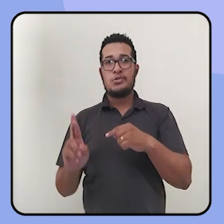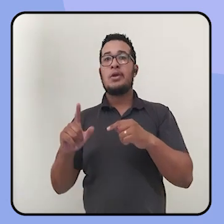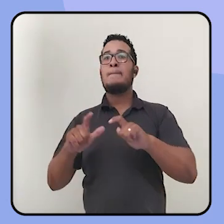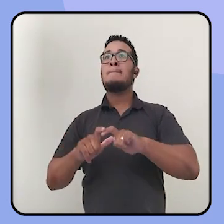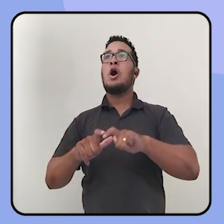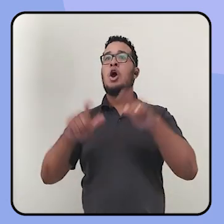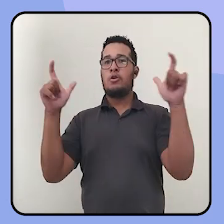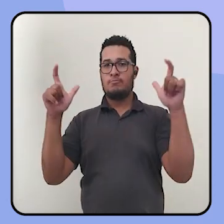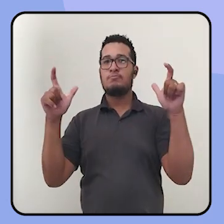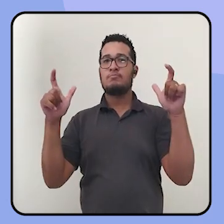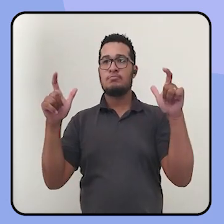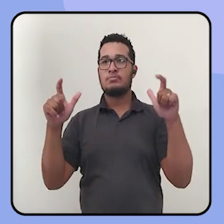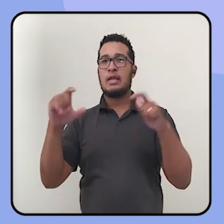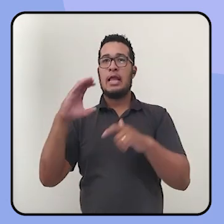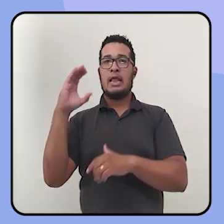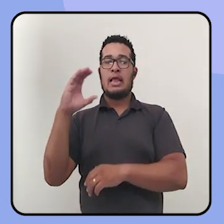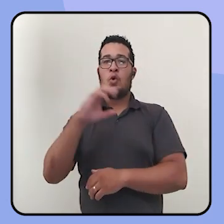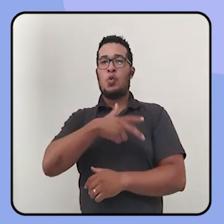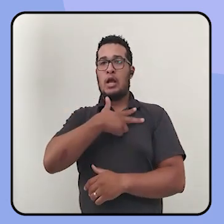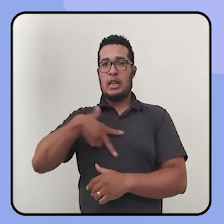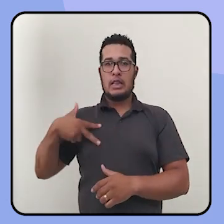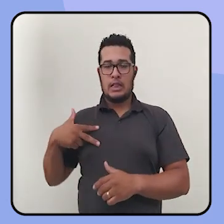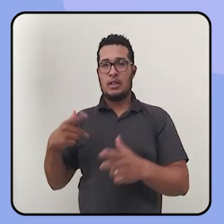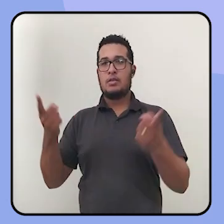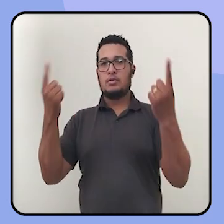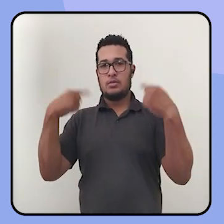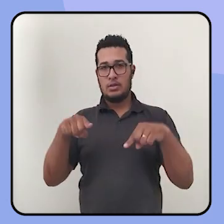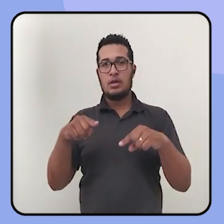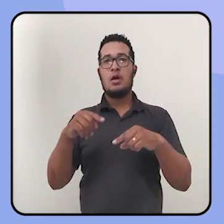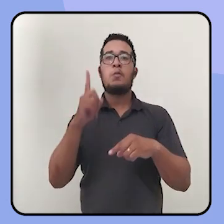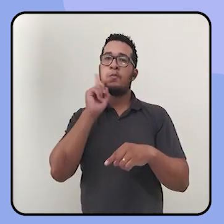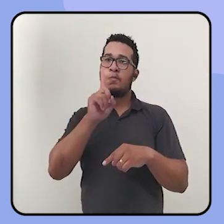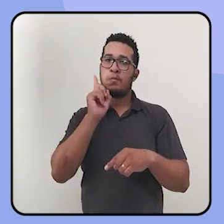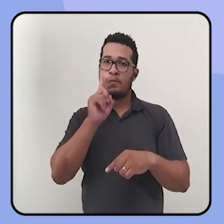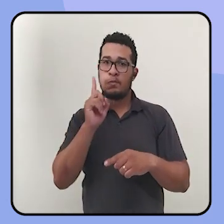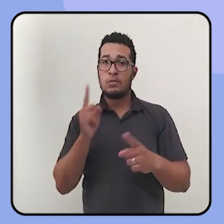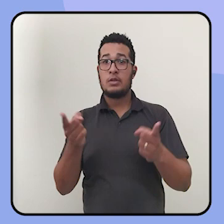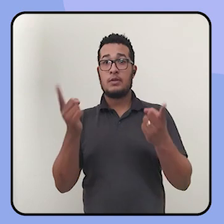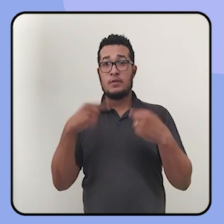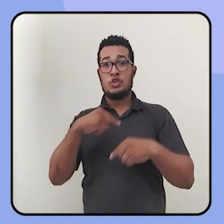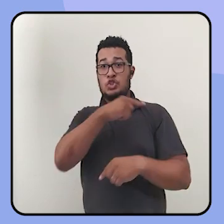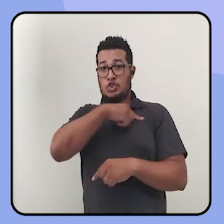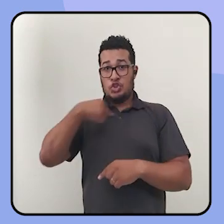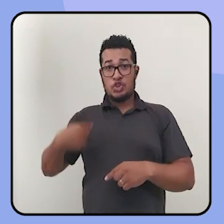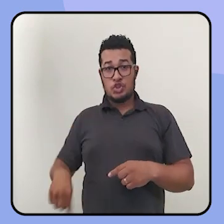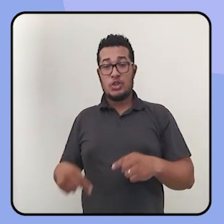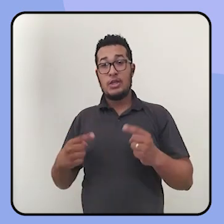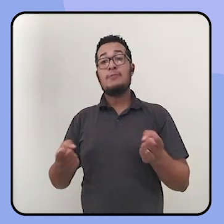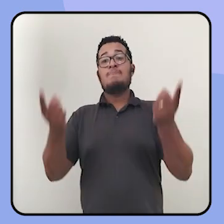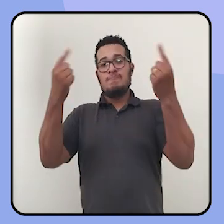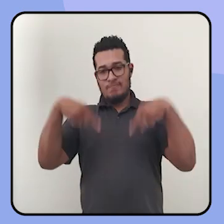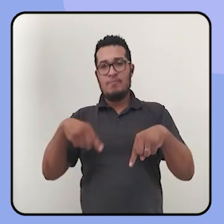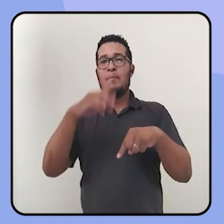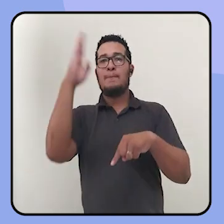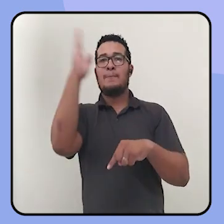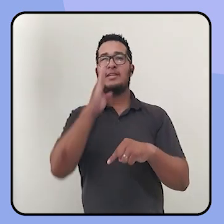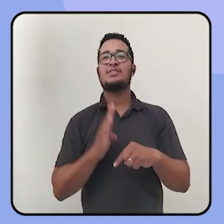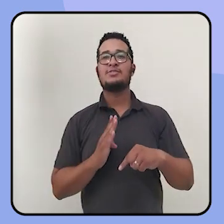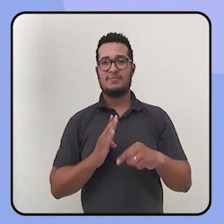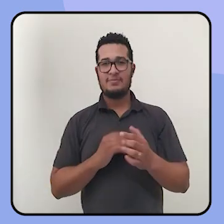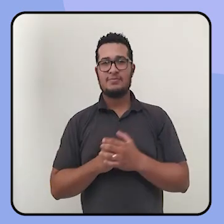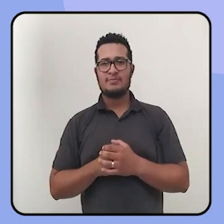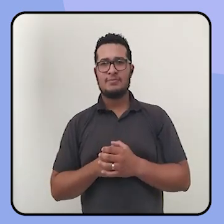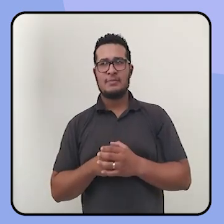Brasil antes dos tupis viviam do mar e da pesca. Eram os homens dos sambaquis que ocuparam a nossa costa durante